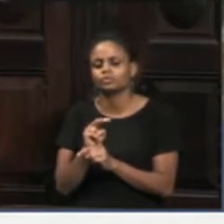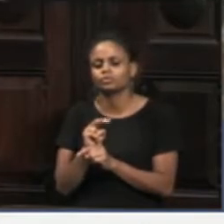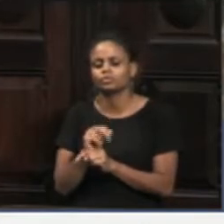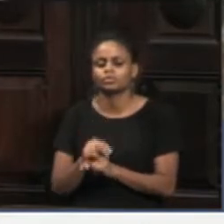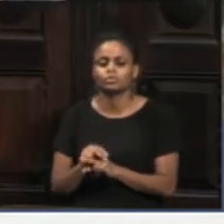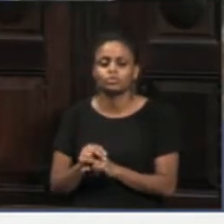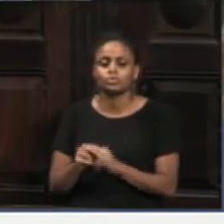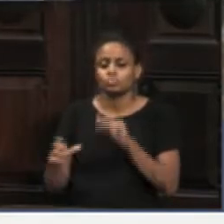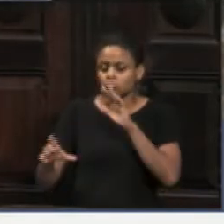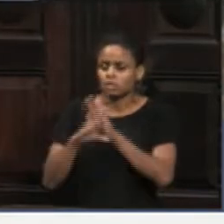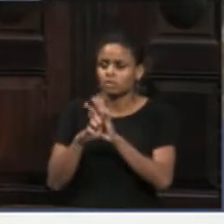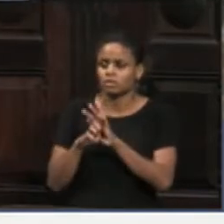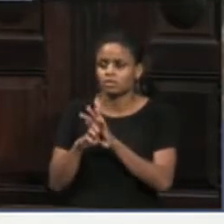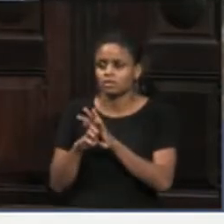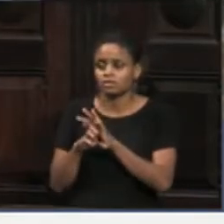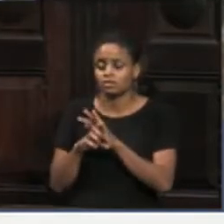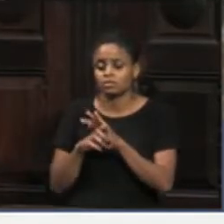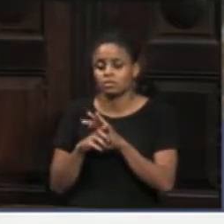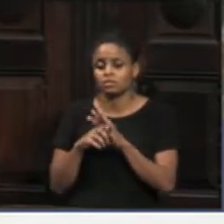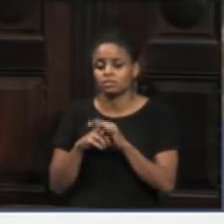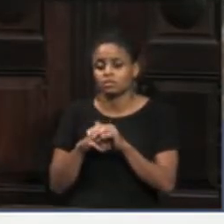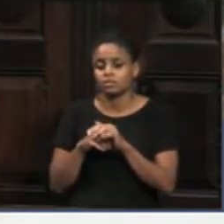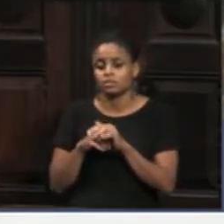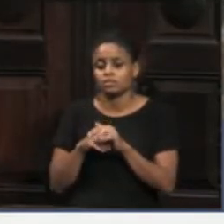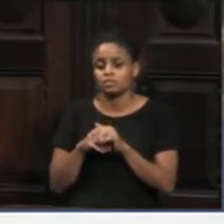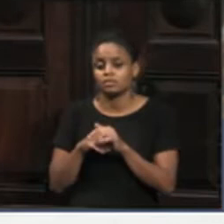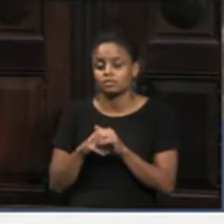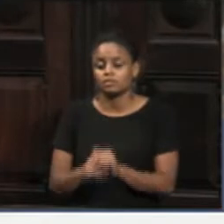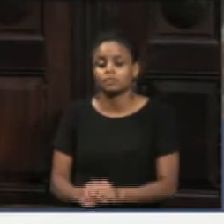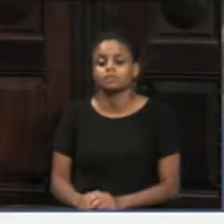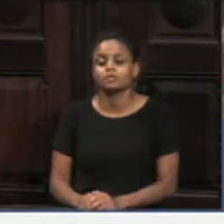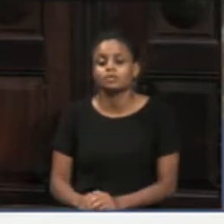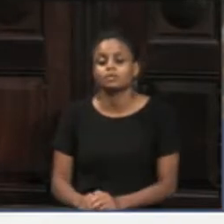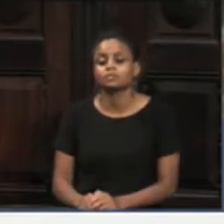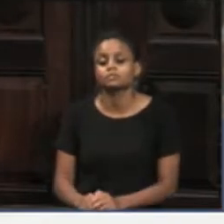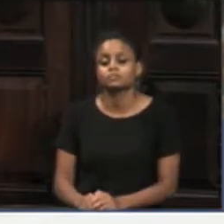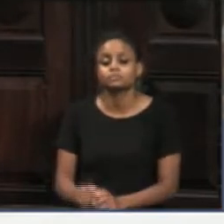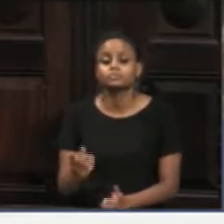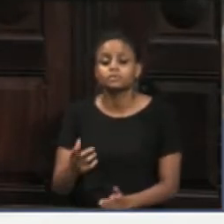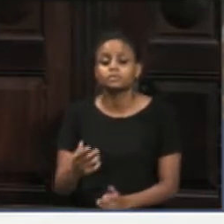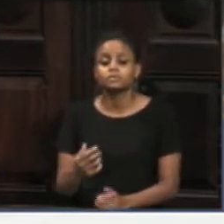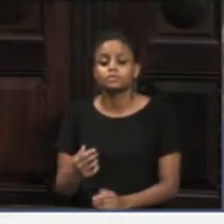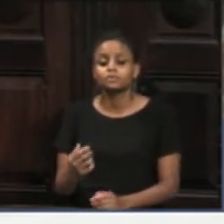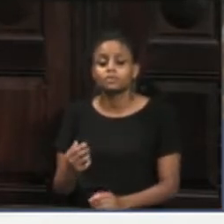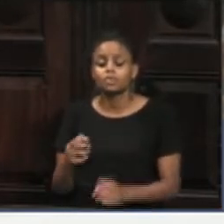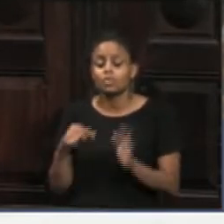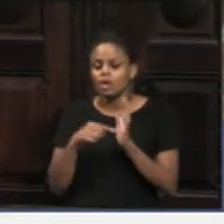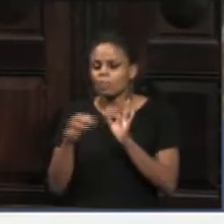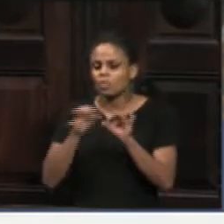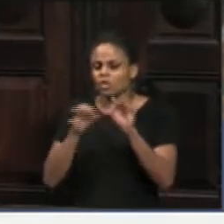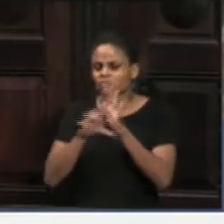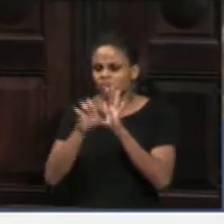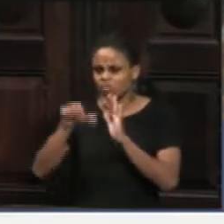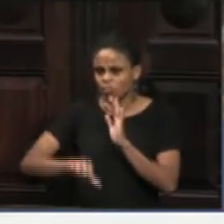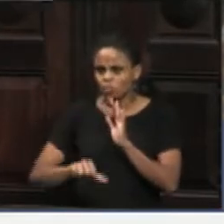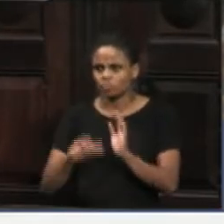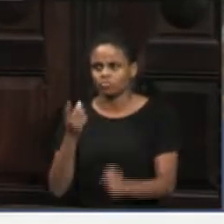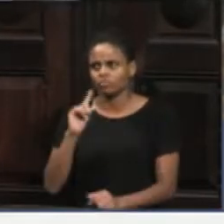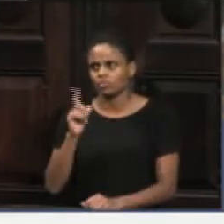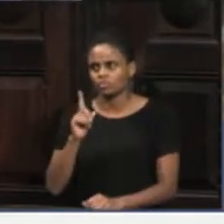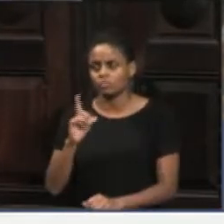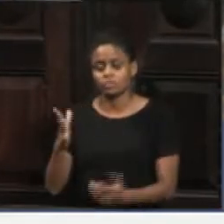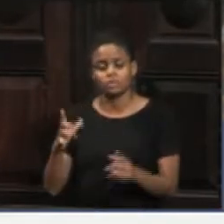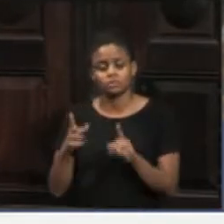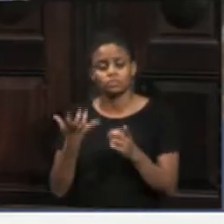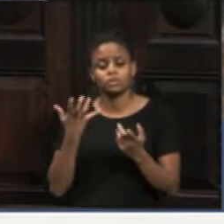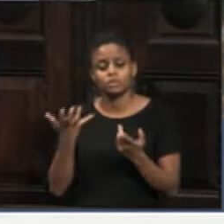consubstanciado por lei do parlamento. Então, não acho que o projeto esteja prejudicado. Mas eu queria